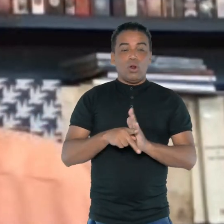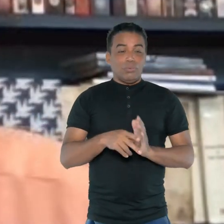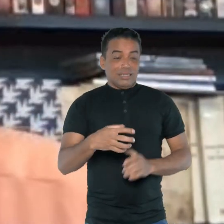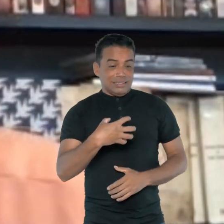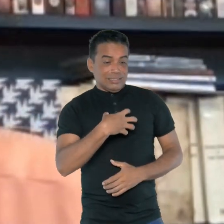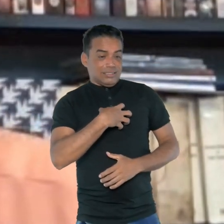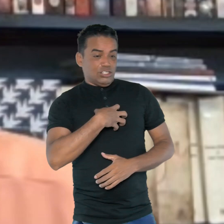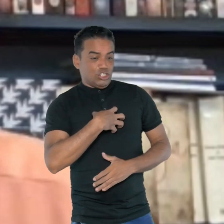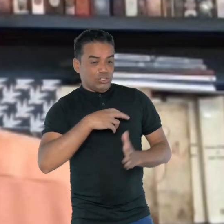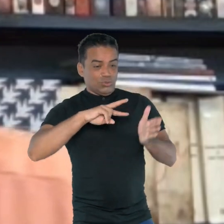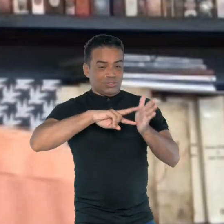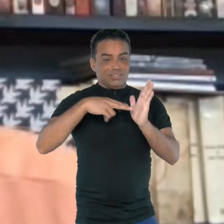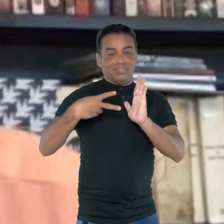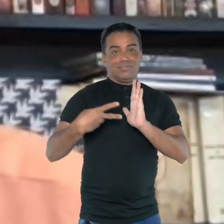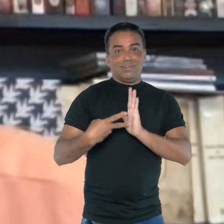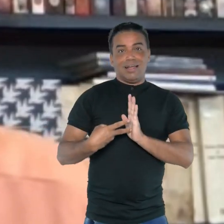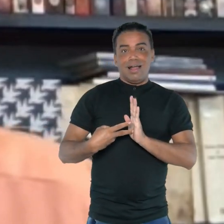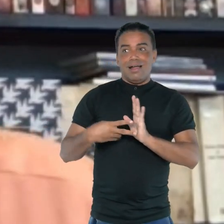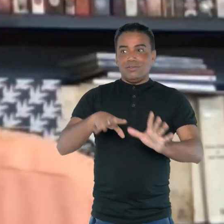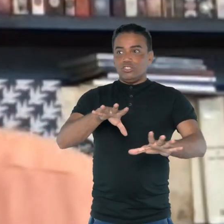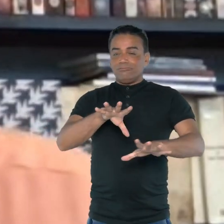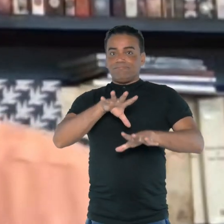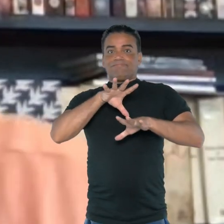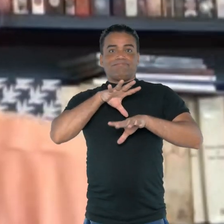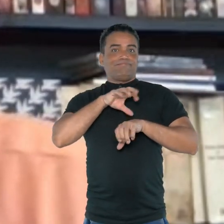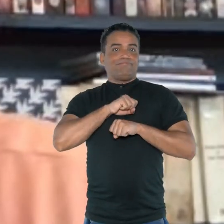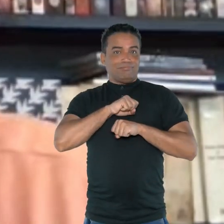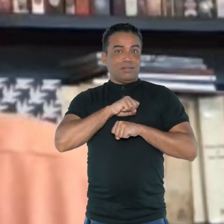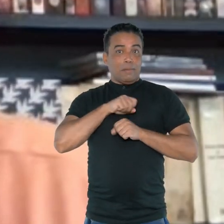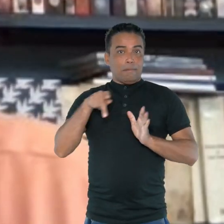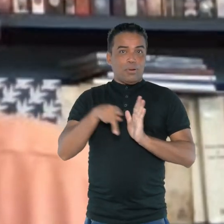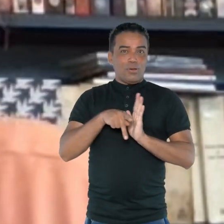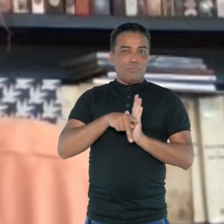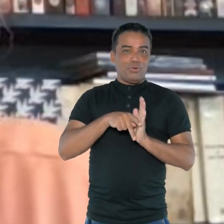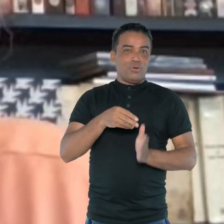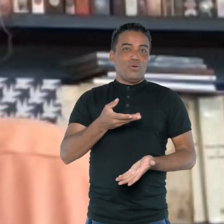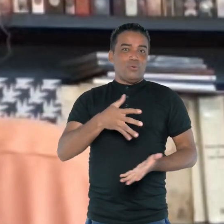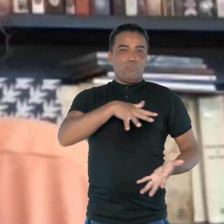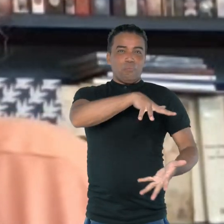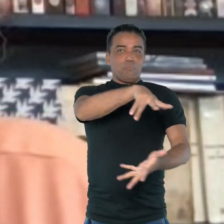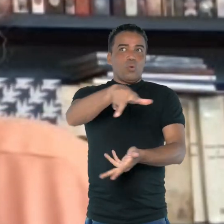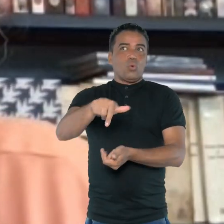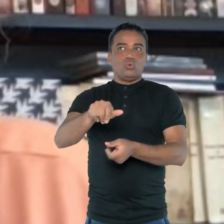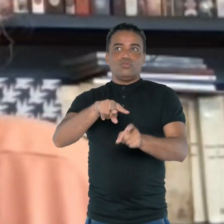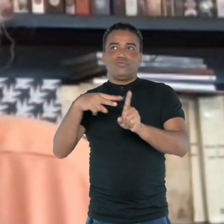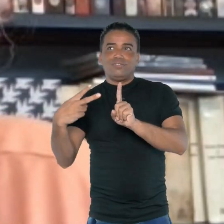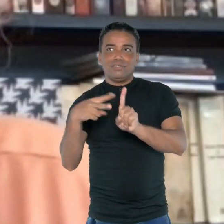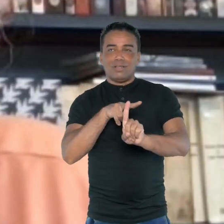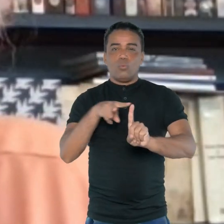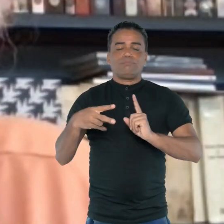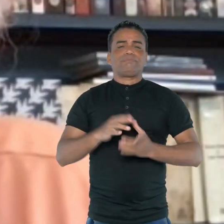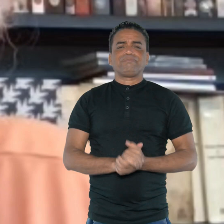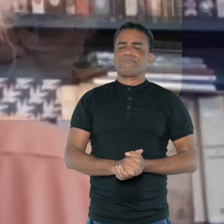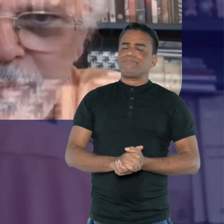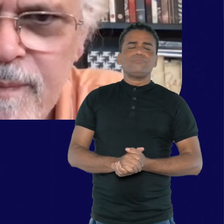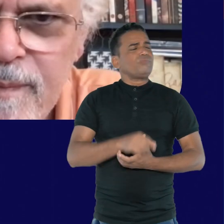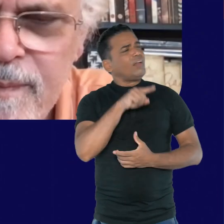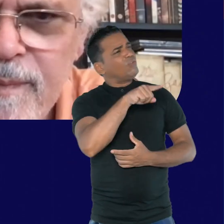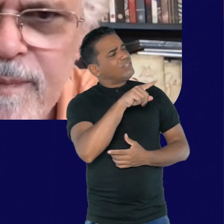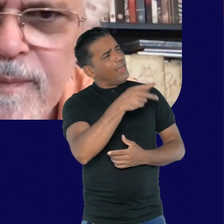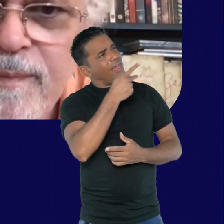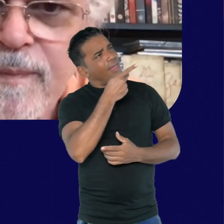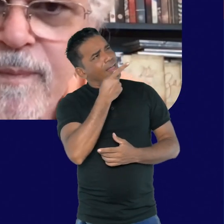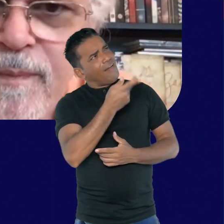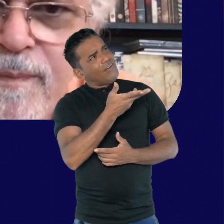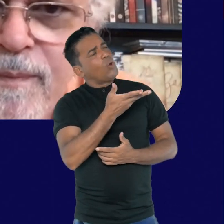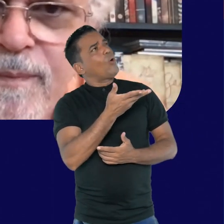sentido, de construção, de apreensão da realidade. E você me parece